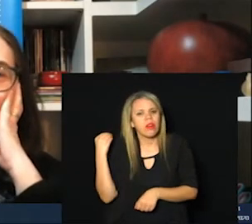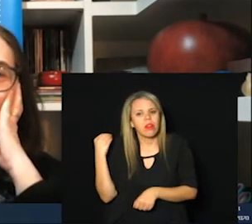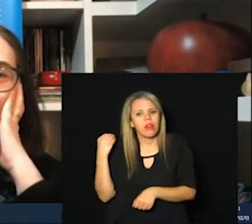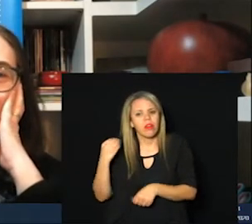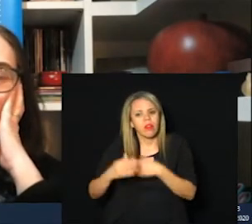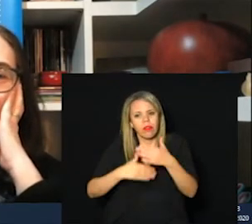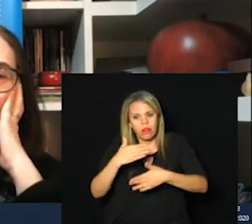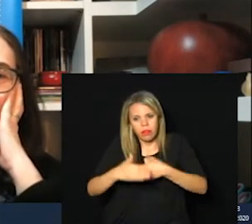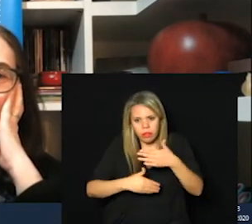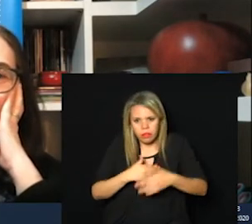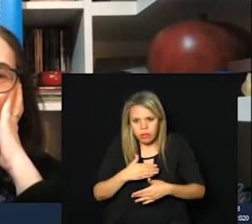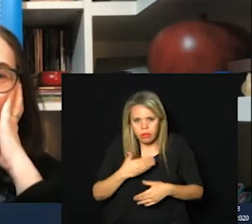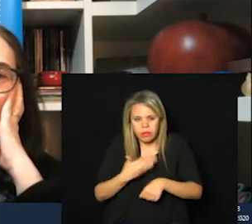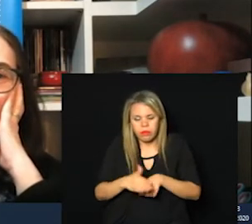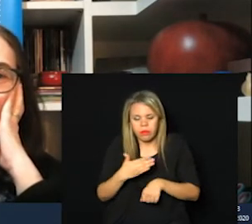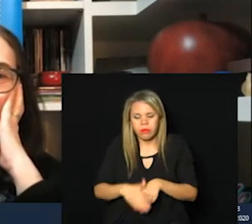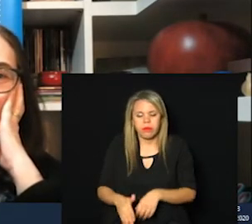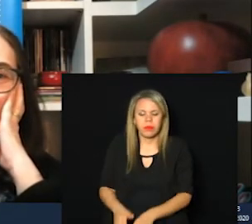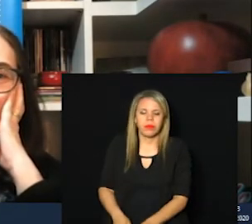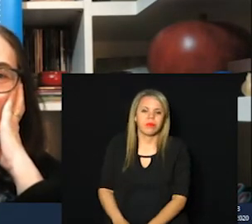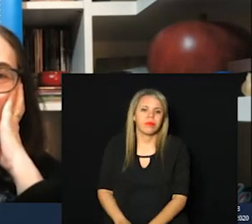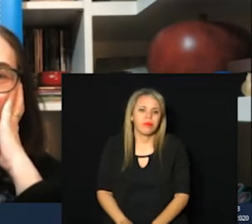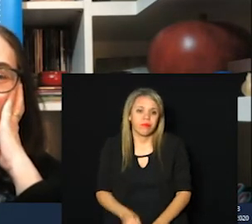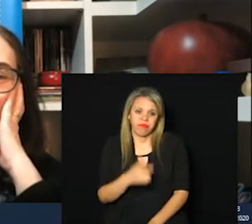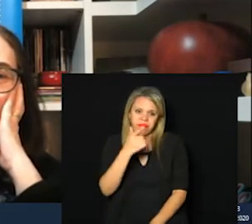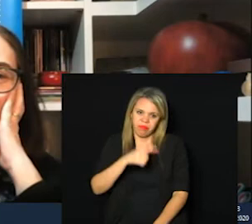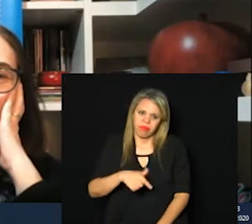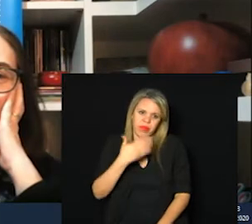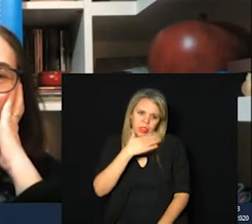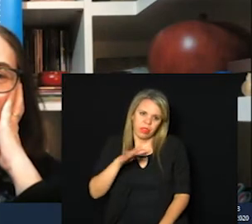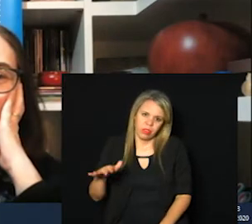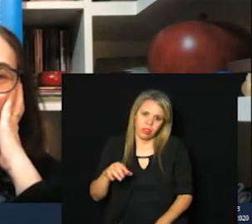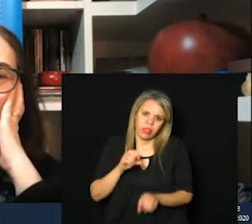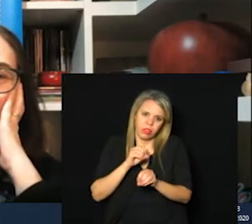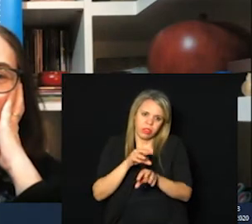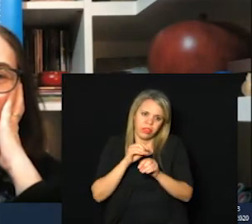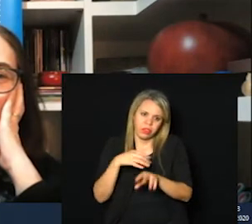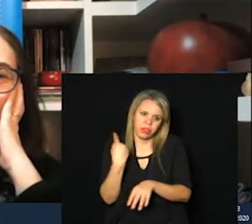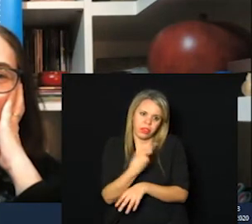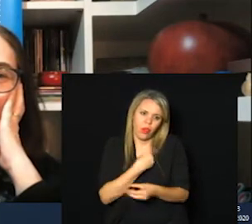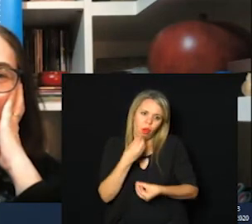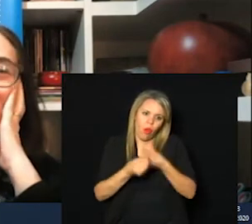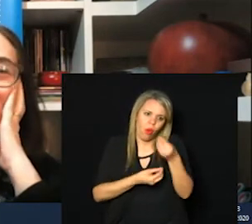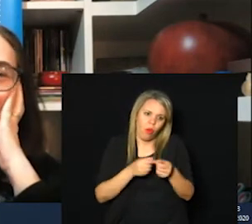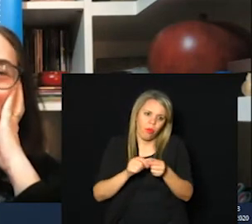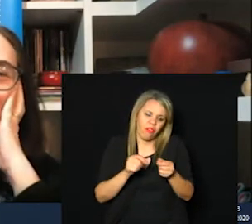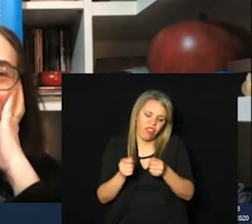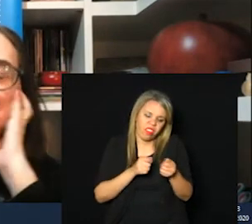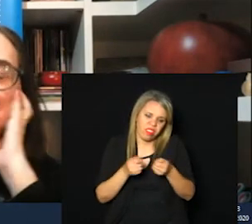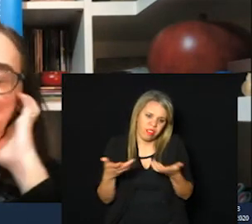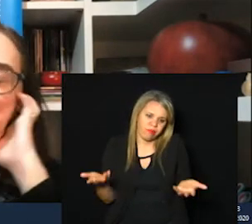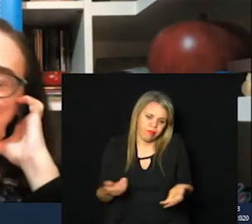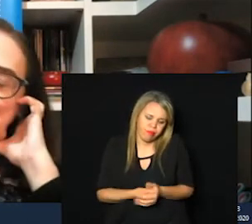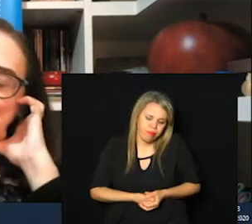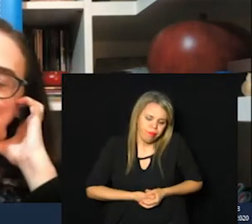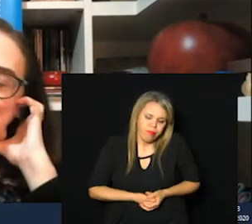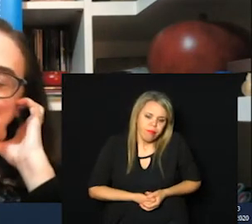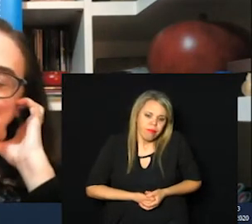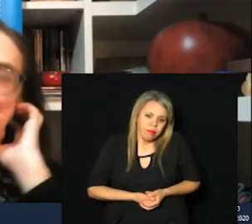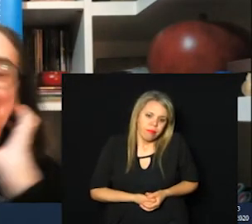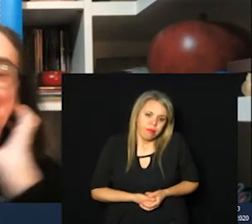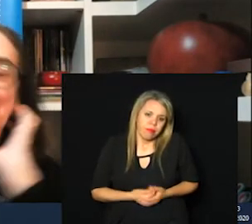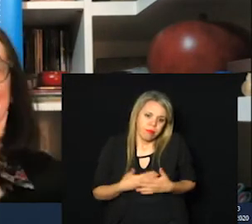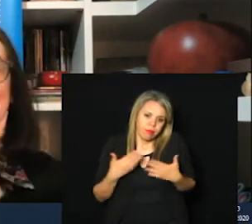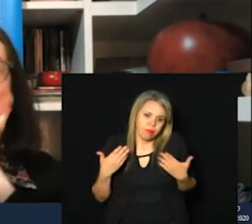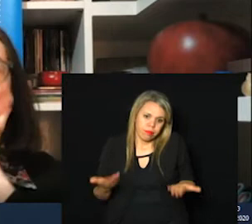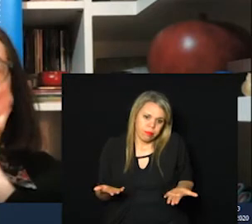frequentemente esqueço de exercitar. Mais uma vez, as crianças que nos dizem como fazer, né? Então, educar